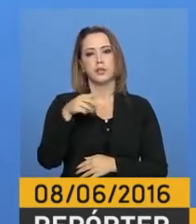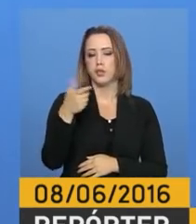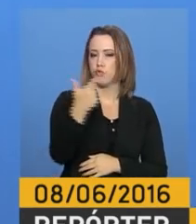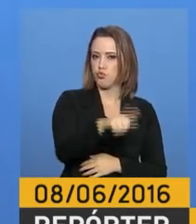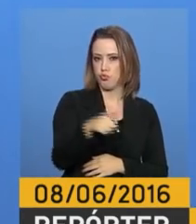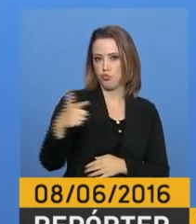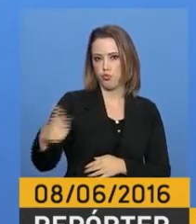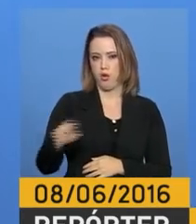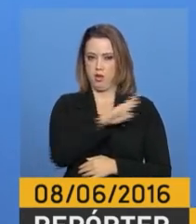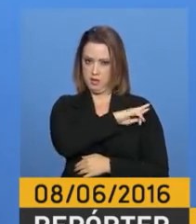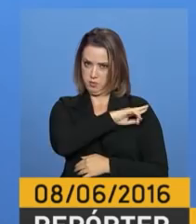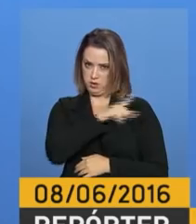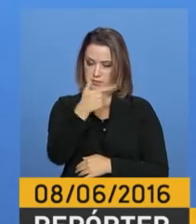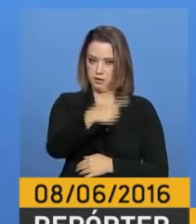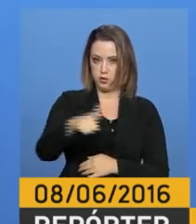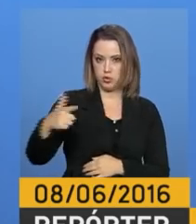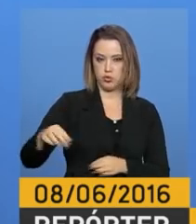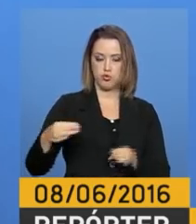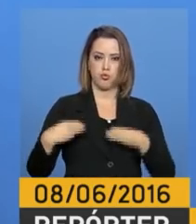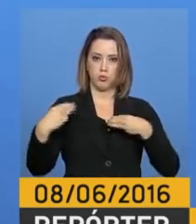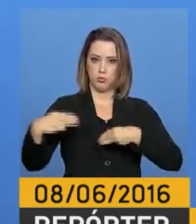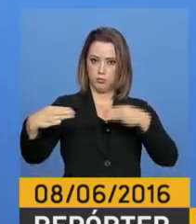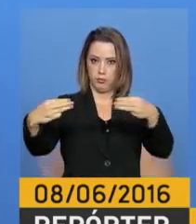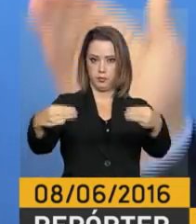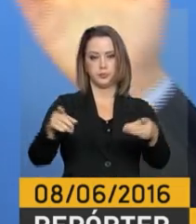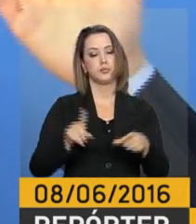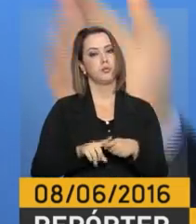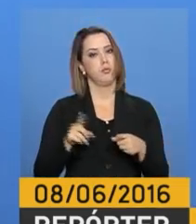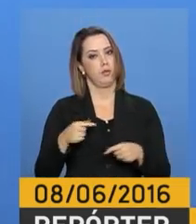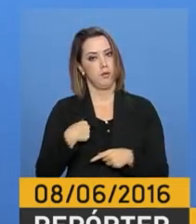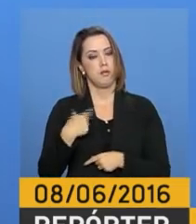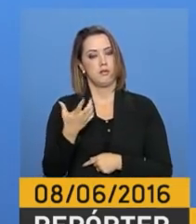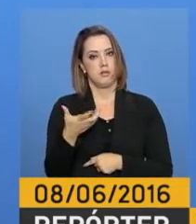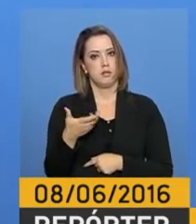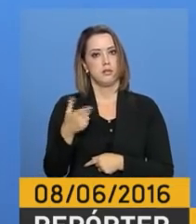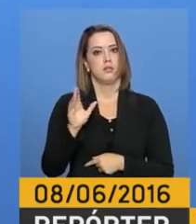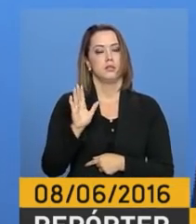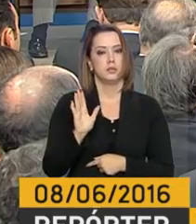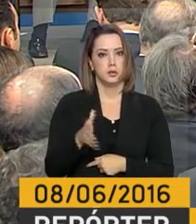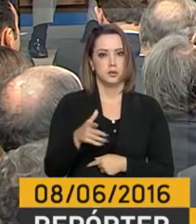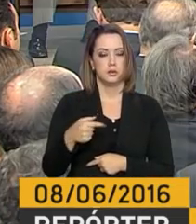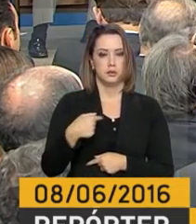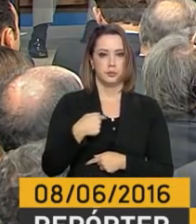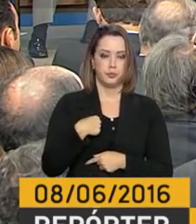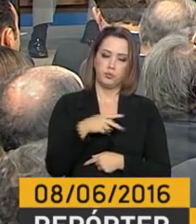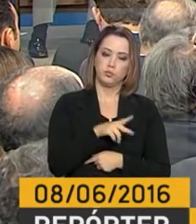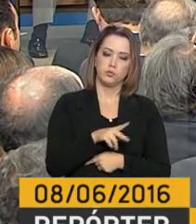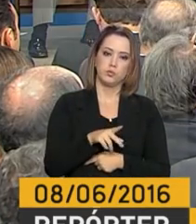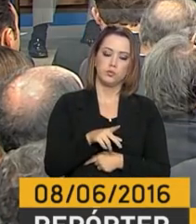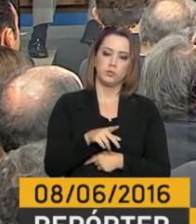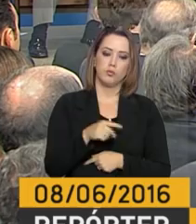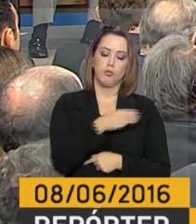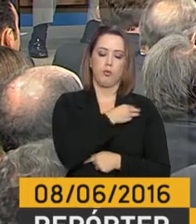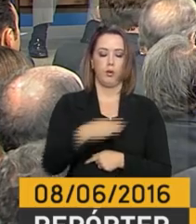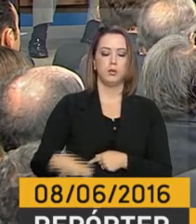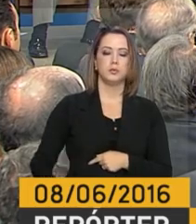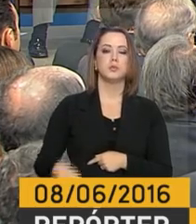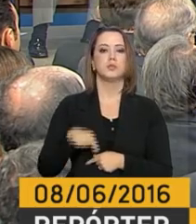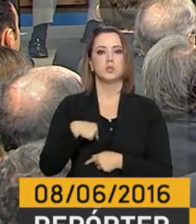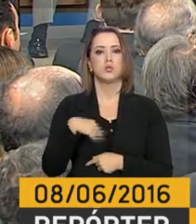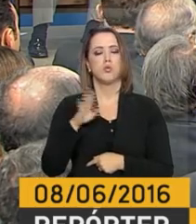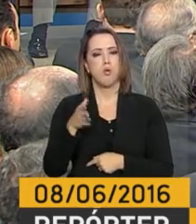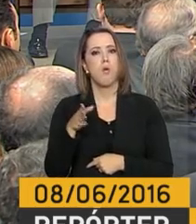pastas logo que eu assumi essa missão sob a orientação de vossa excelência Presidente tem eu pedi aos secretários